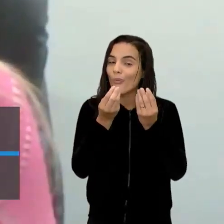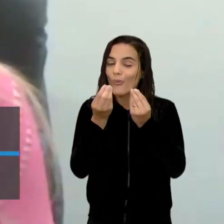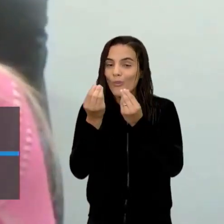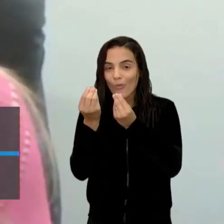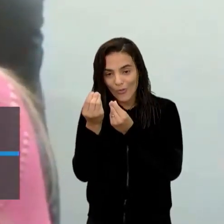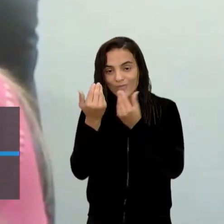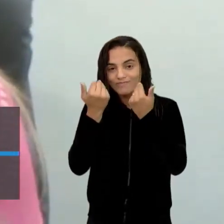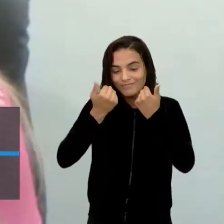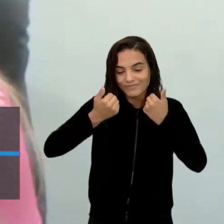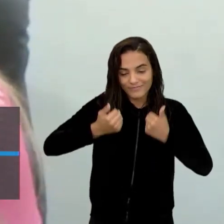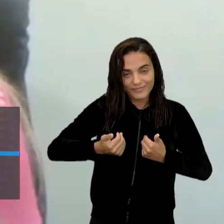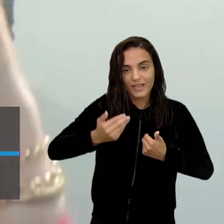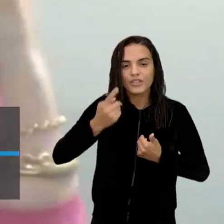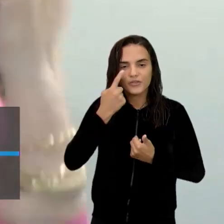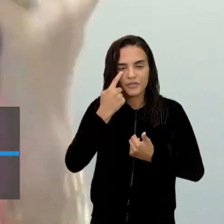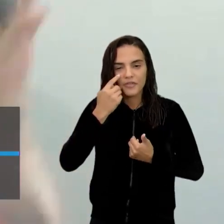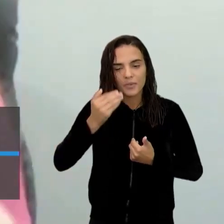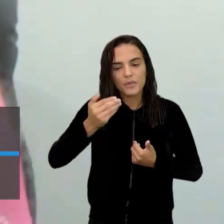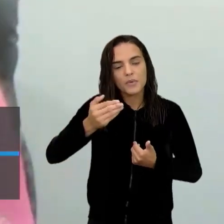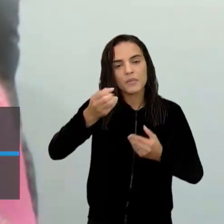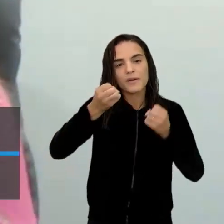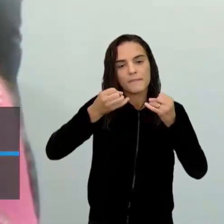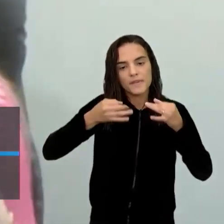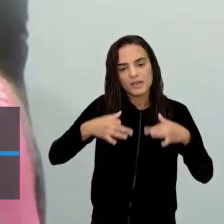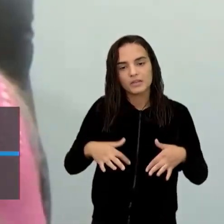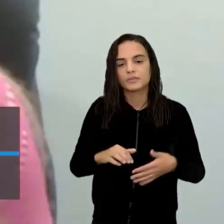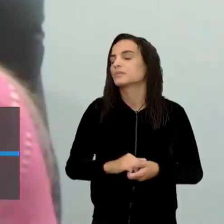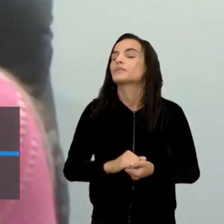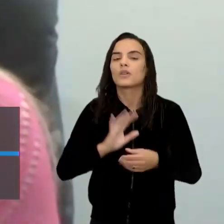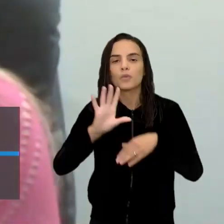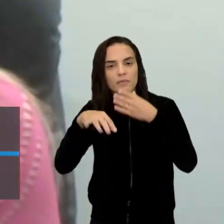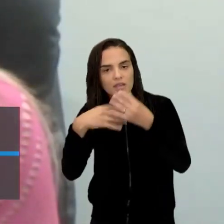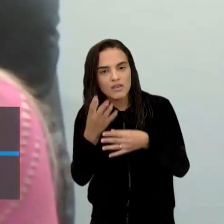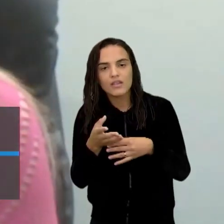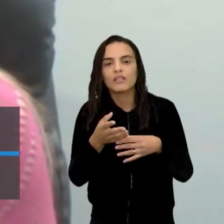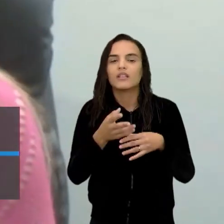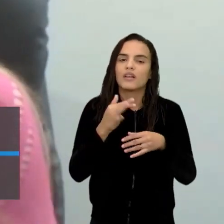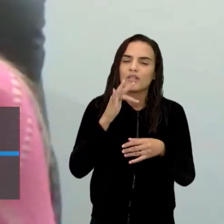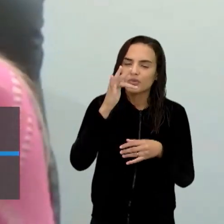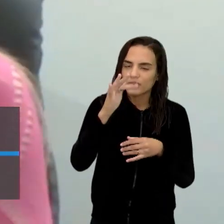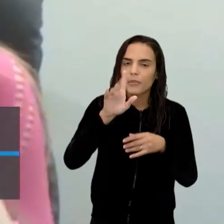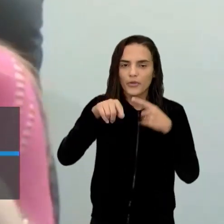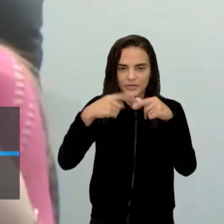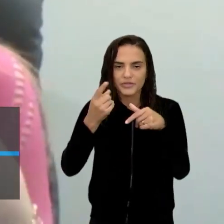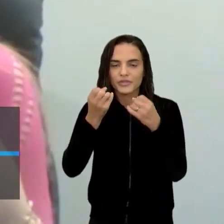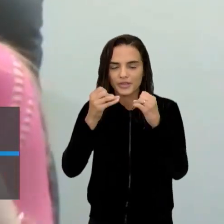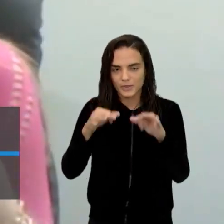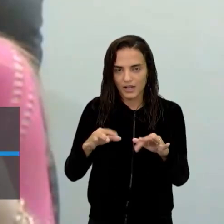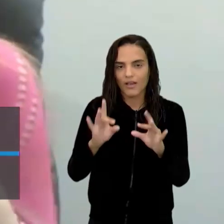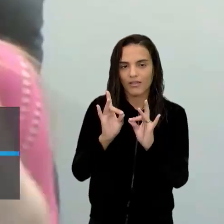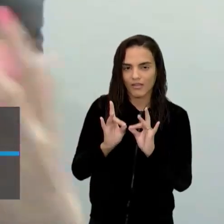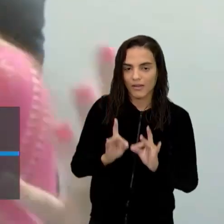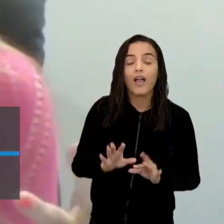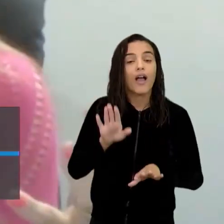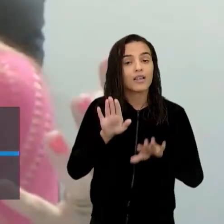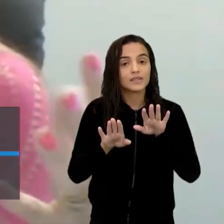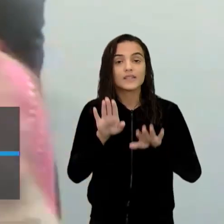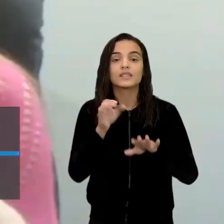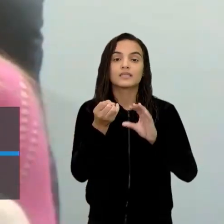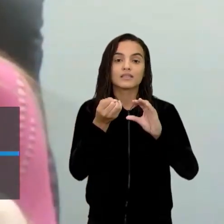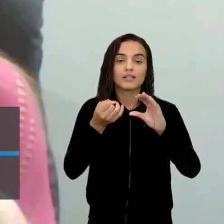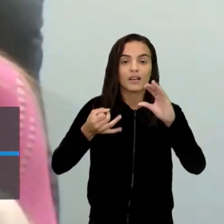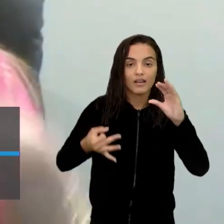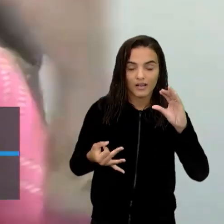muito físico, que nós vamos ver mais para frente, que tem o espástico, misto e tudo pela frente, às vezes ele é